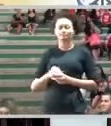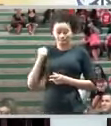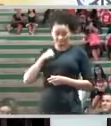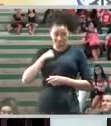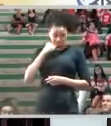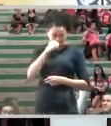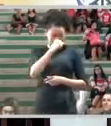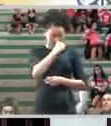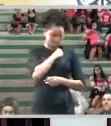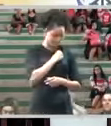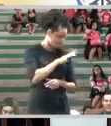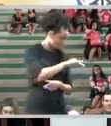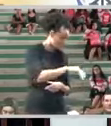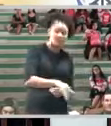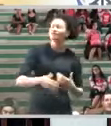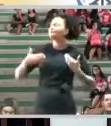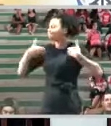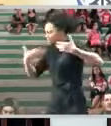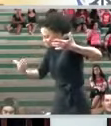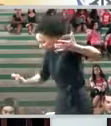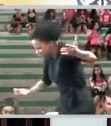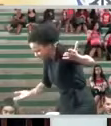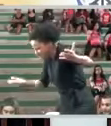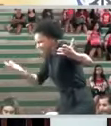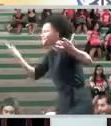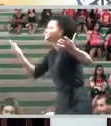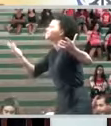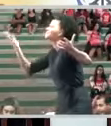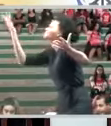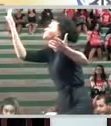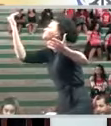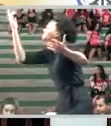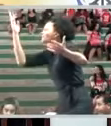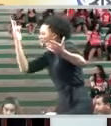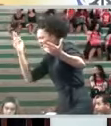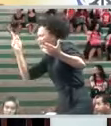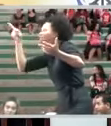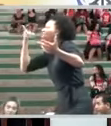Samuel, eis-me aqui, Senhor, fala que o teu servo ouve.